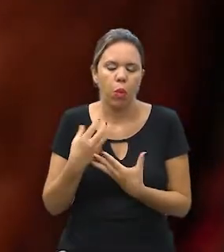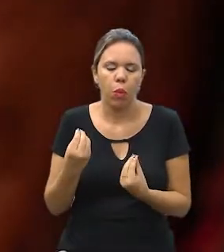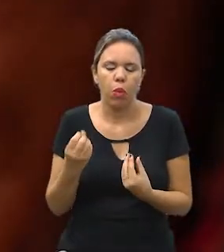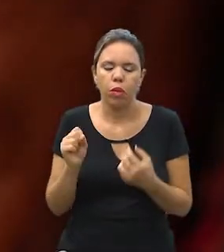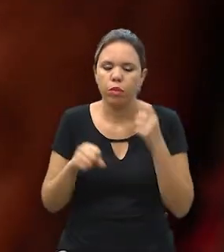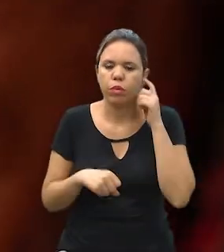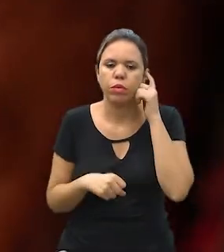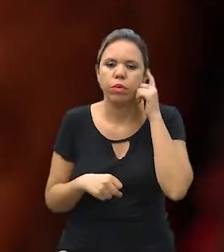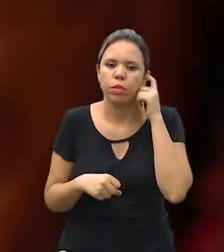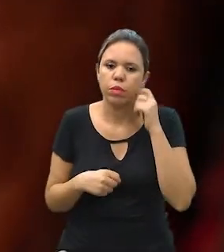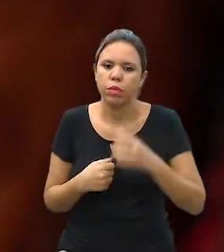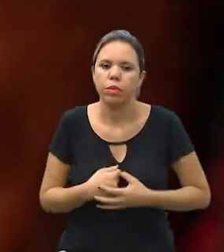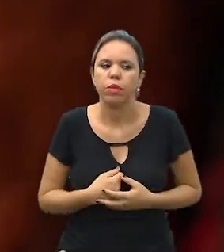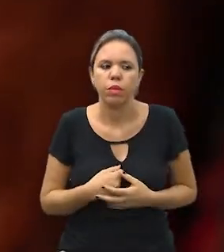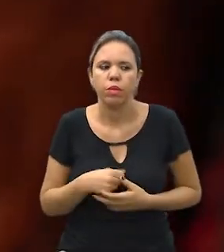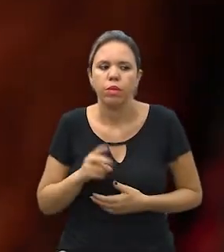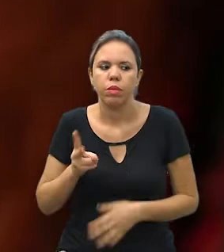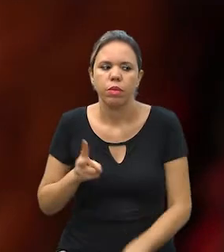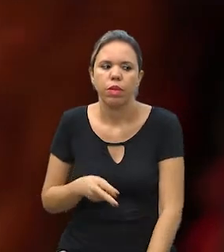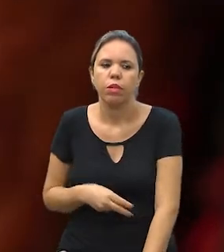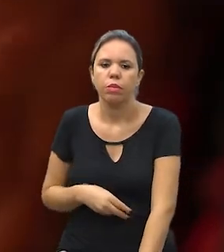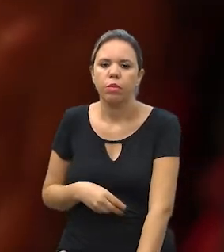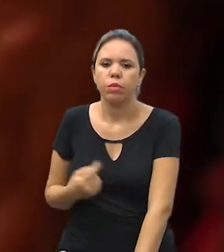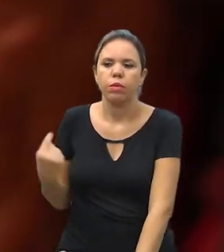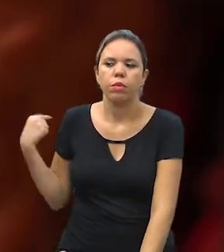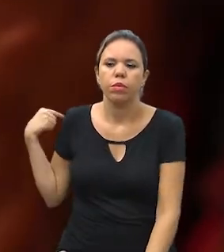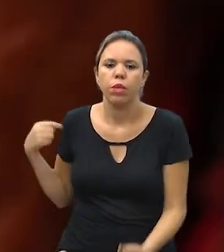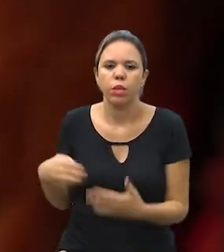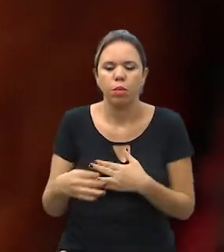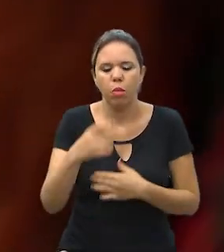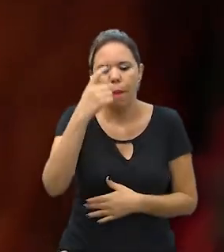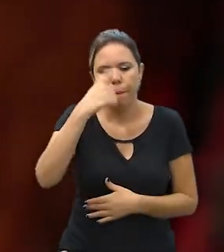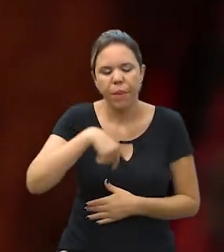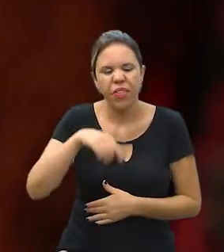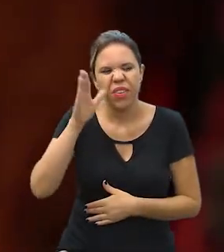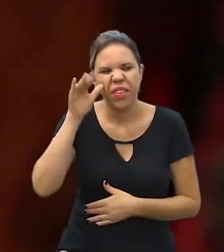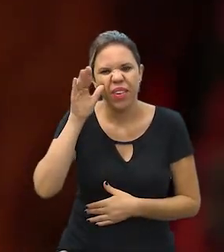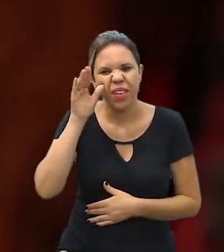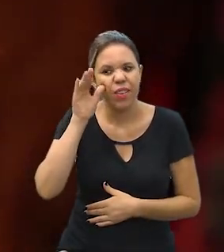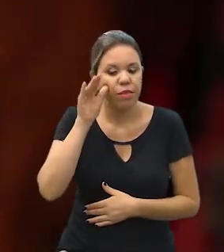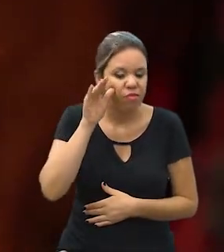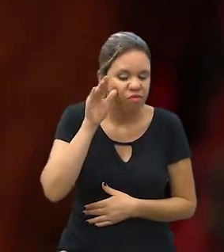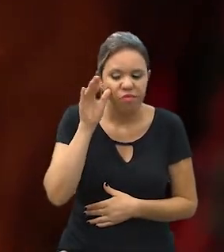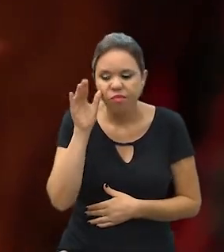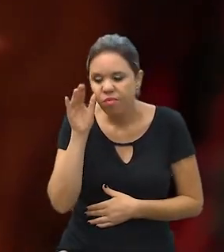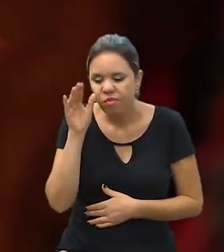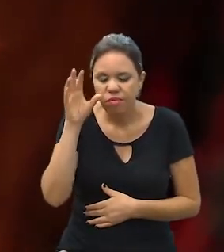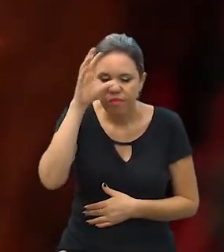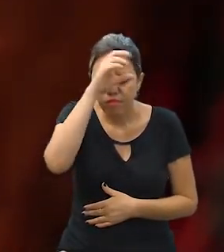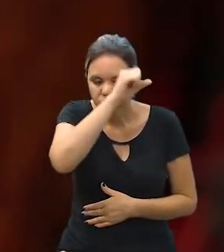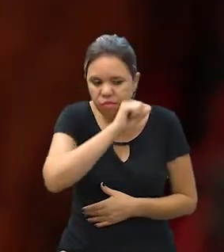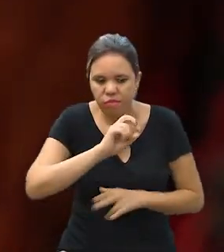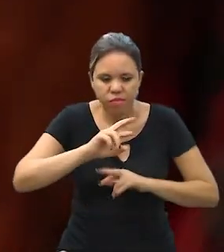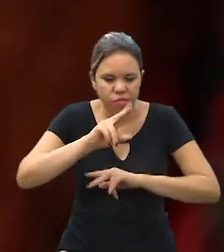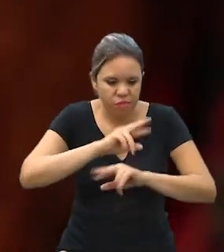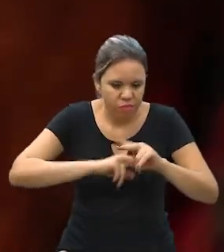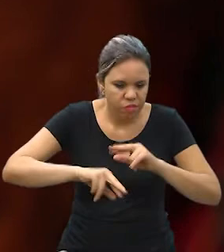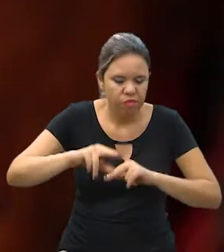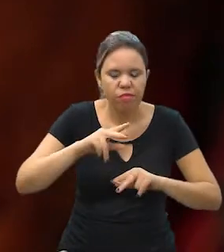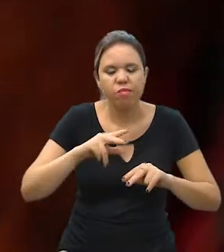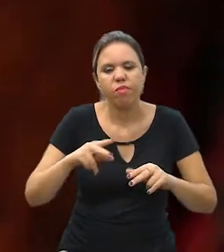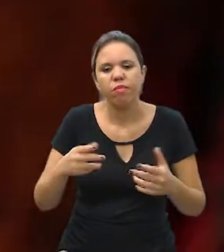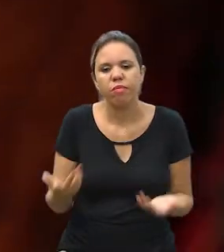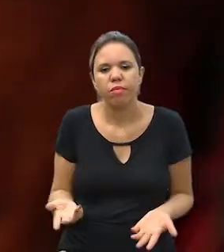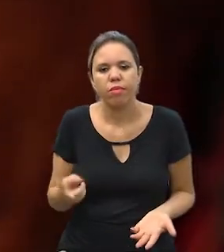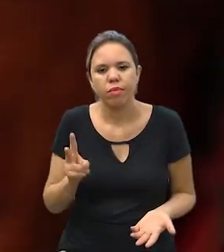Me ajudou muito, porque eu sempre fui uma pessoa muito curiosa, eu sempre fui uma pessoa de várias paixões, né? Então, como eu